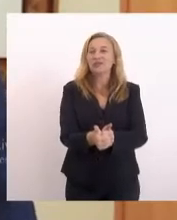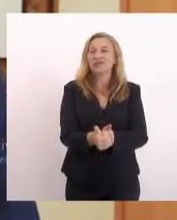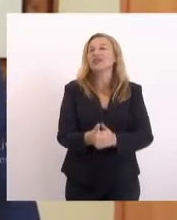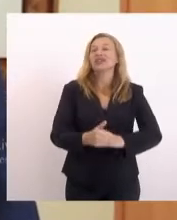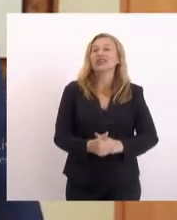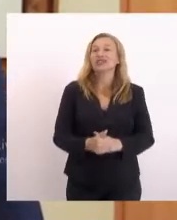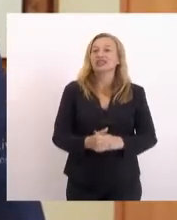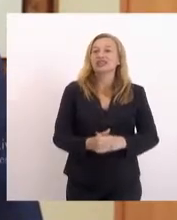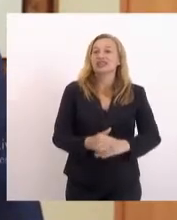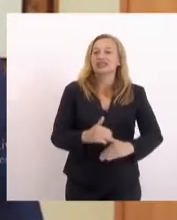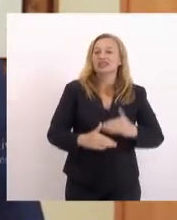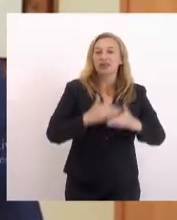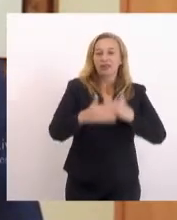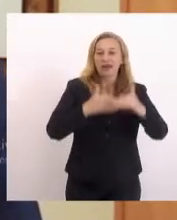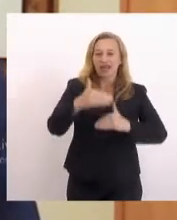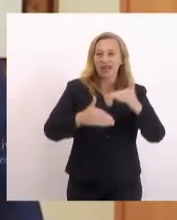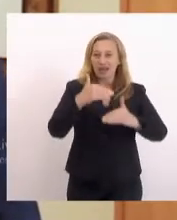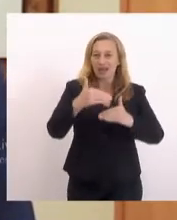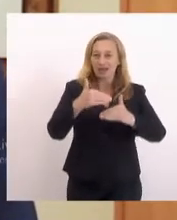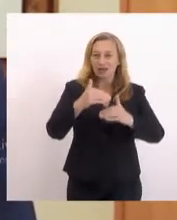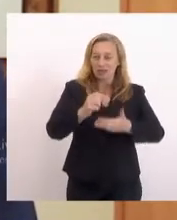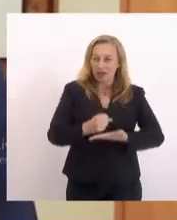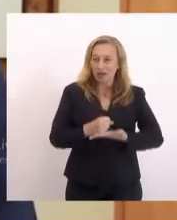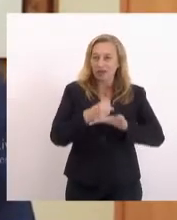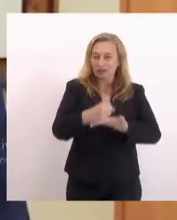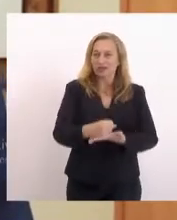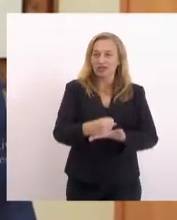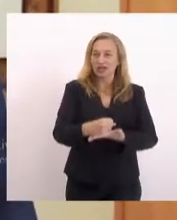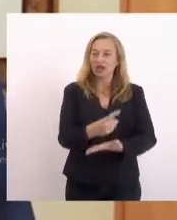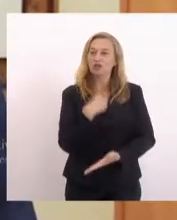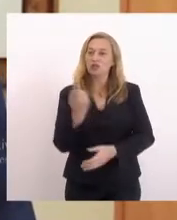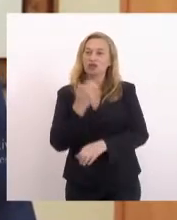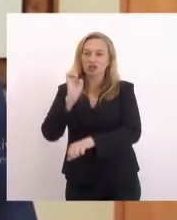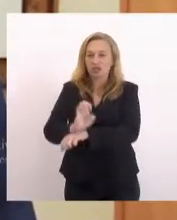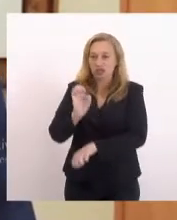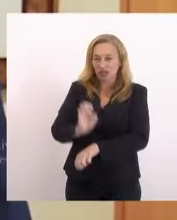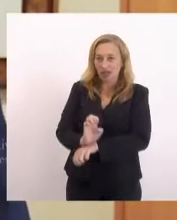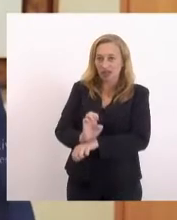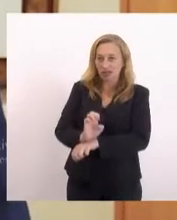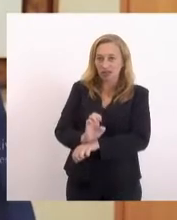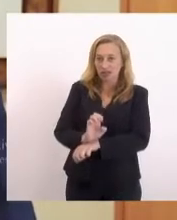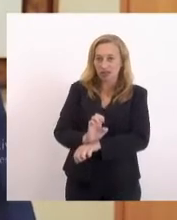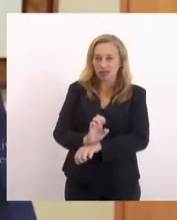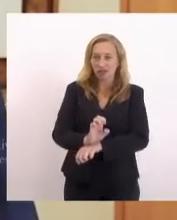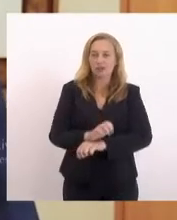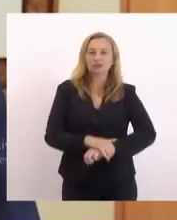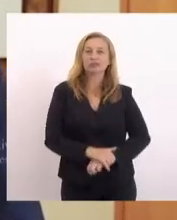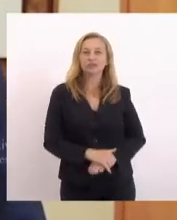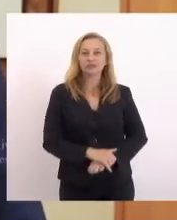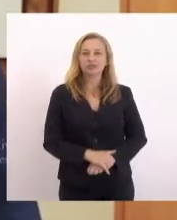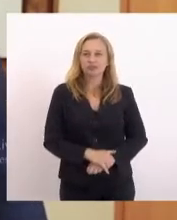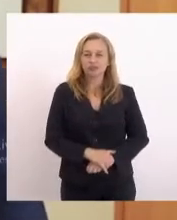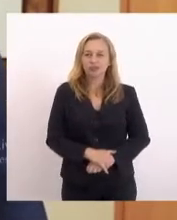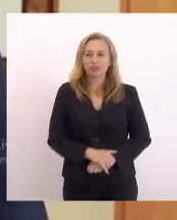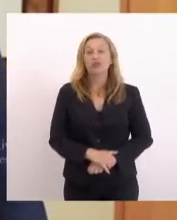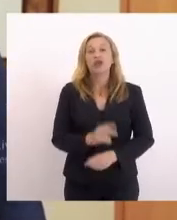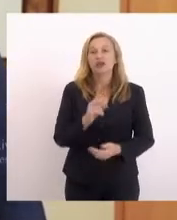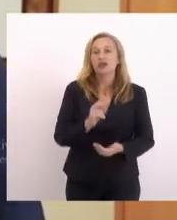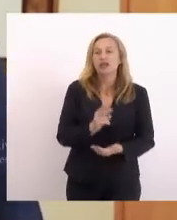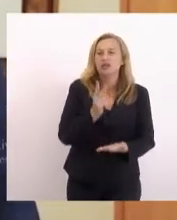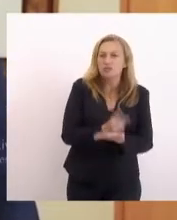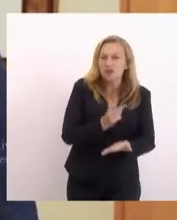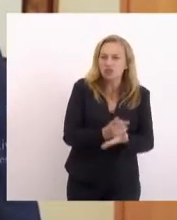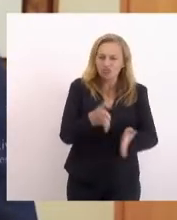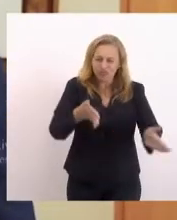de trabalhar para reerguer o nosso Estado e recolocá-lo na sua merecida posição de destaque nacional. Mesmo atravessando